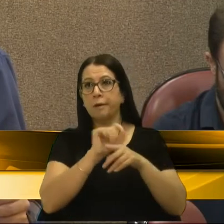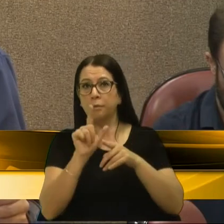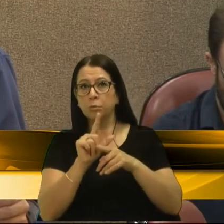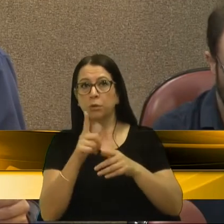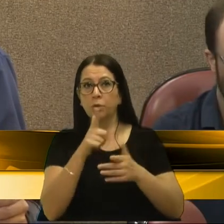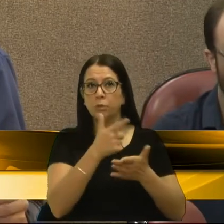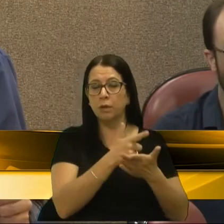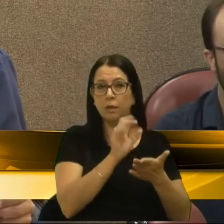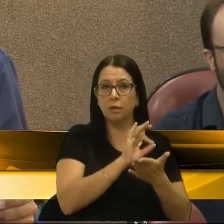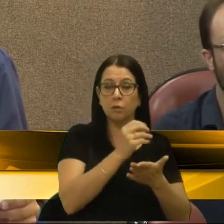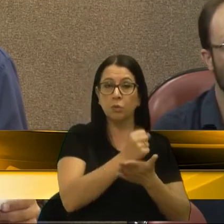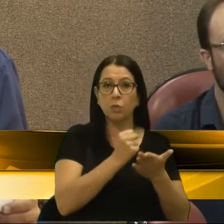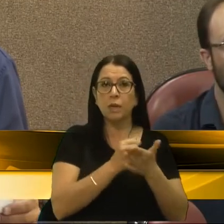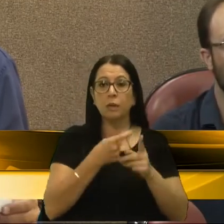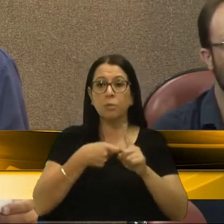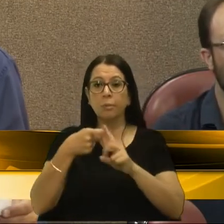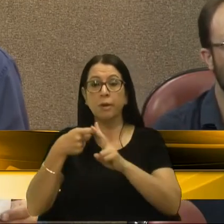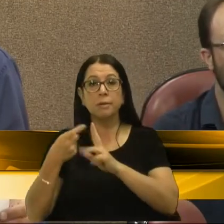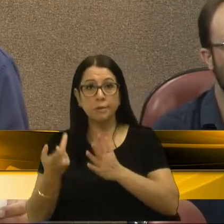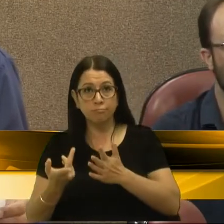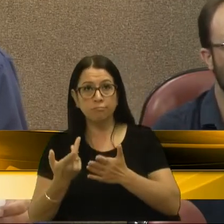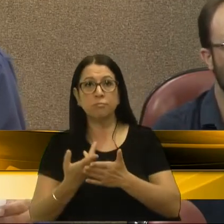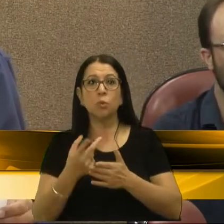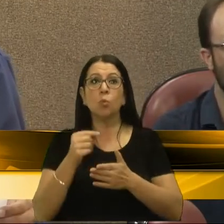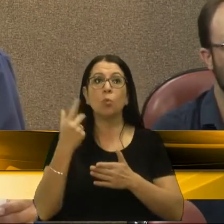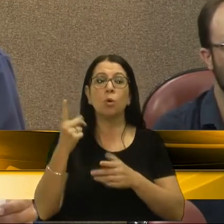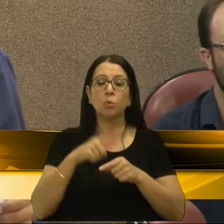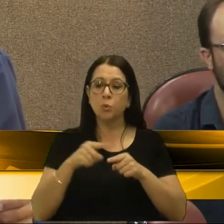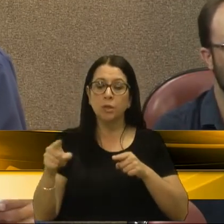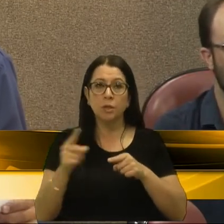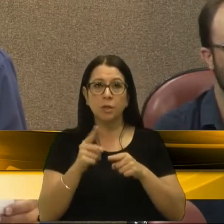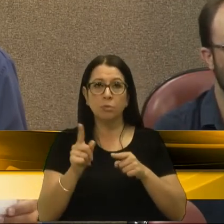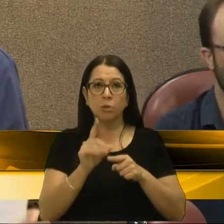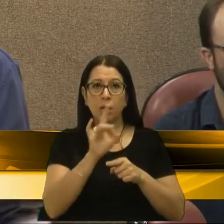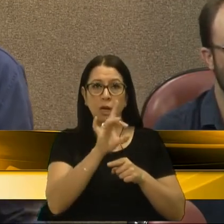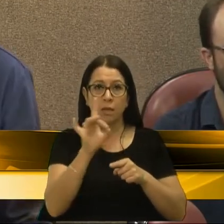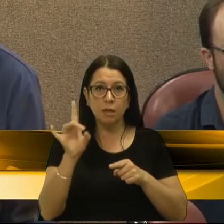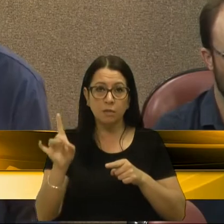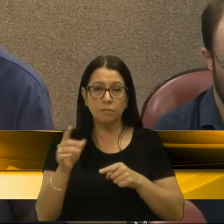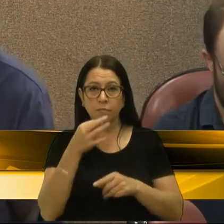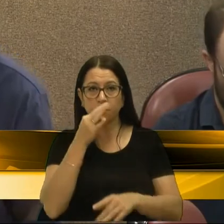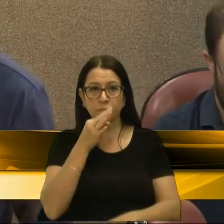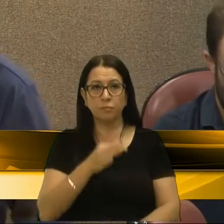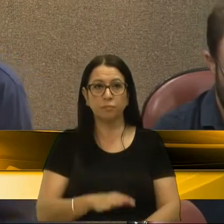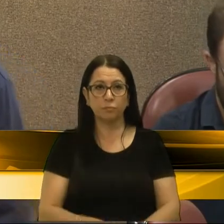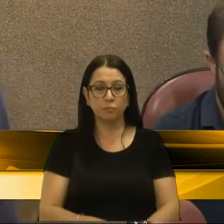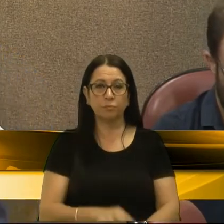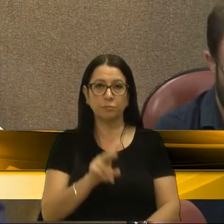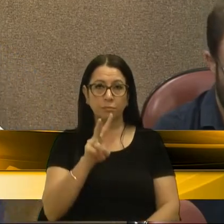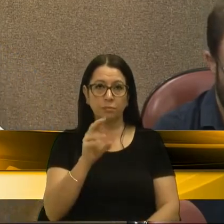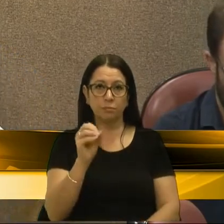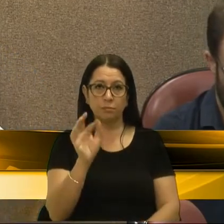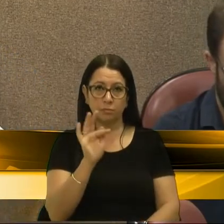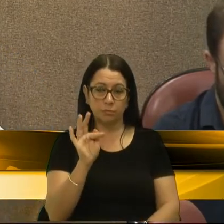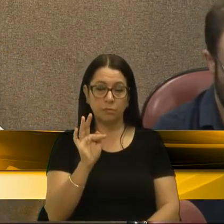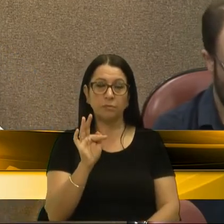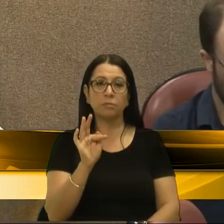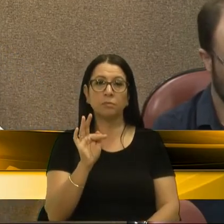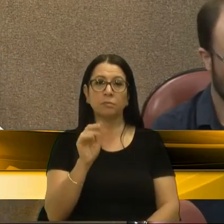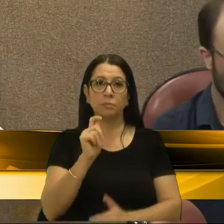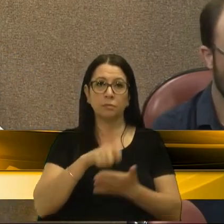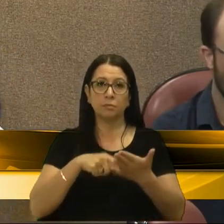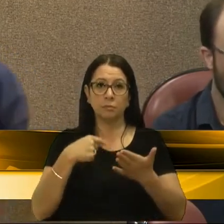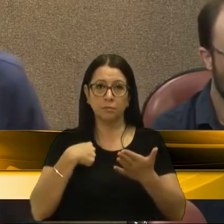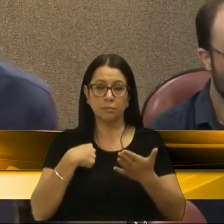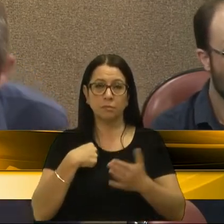contrato vigente, qual o valor mensal dos aluguéis e qual o prazo de vigência de cada imóvel? Caxias do Sul, 20 de fevereiro, assina